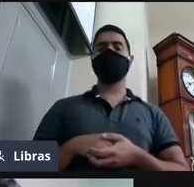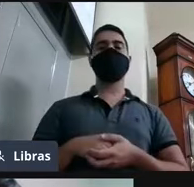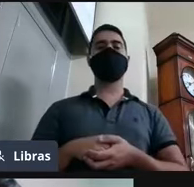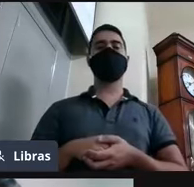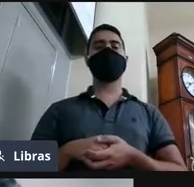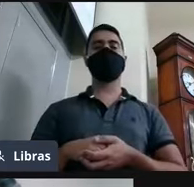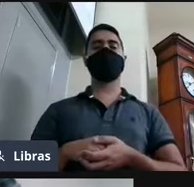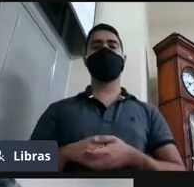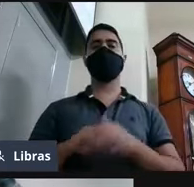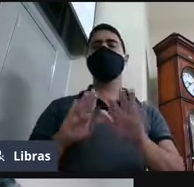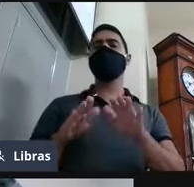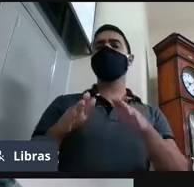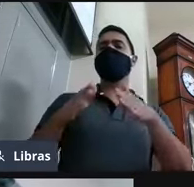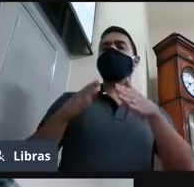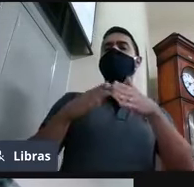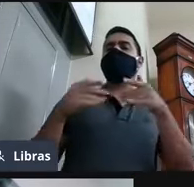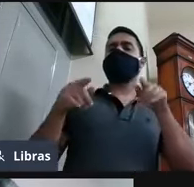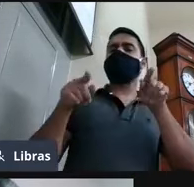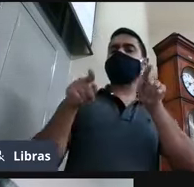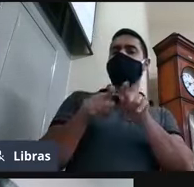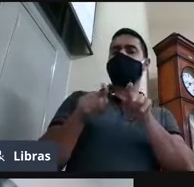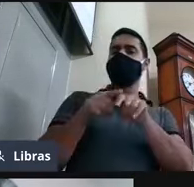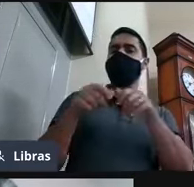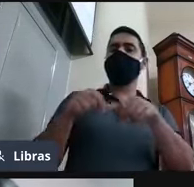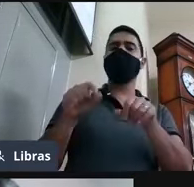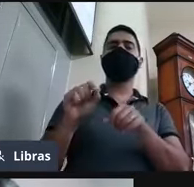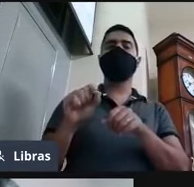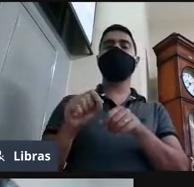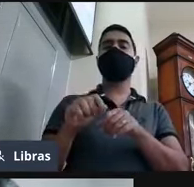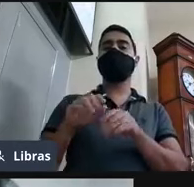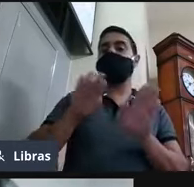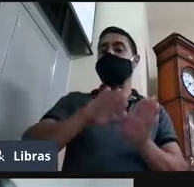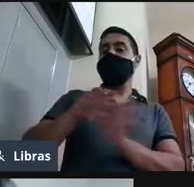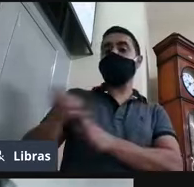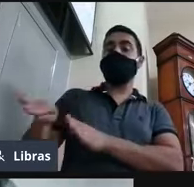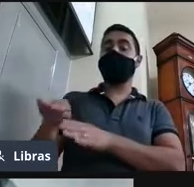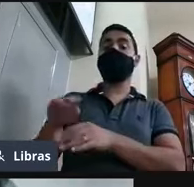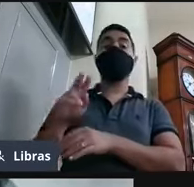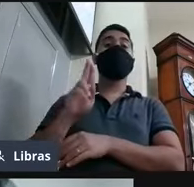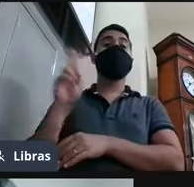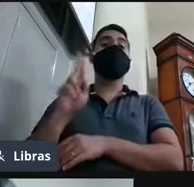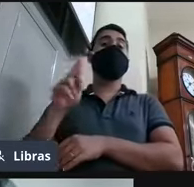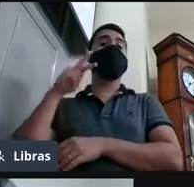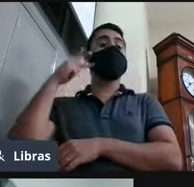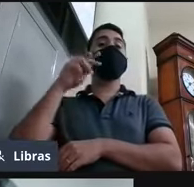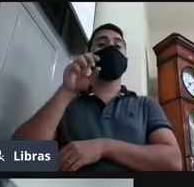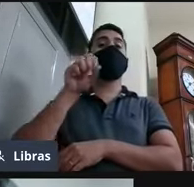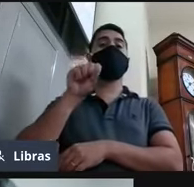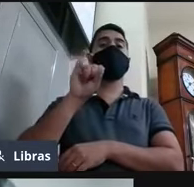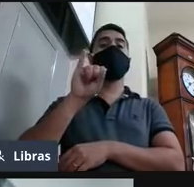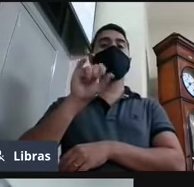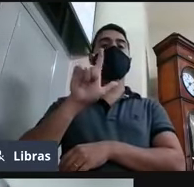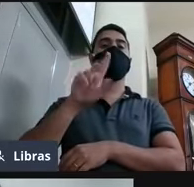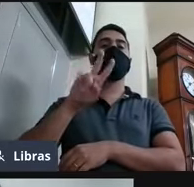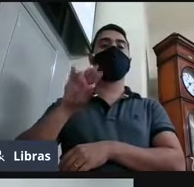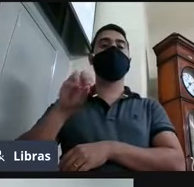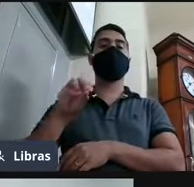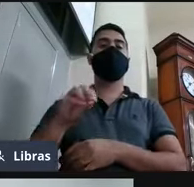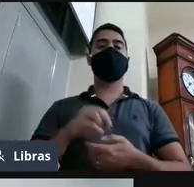isso, mas peço que fique gravado nos anais da casa a retirada da chamada do vereador Silvio Graça, como,